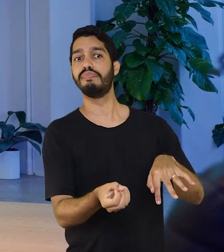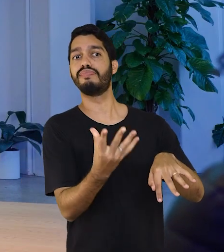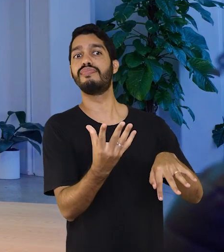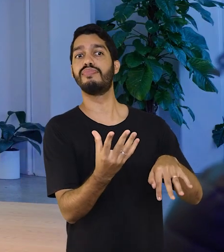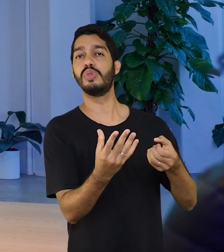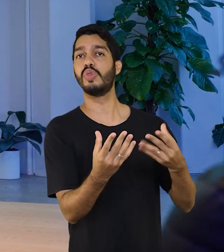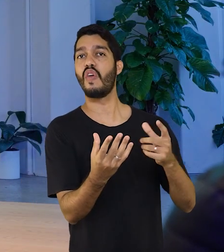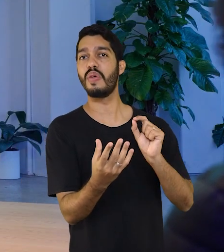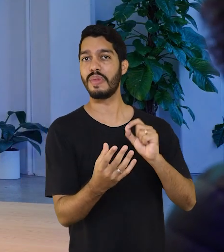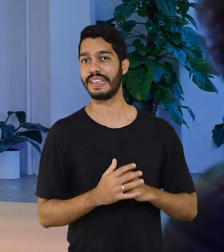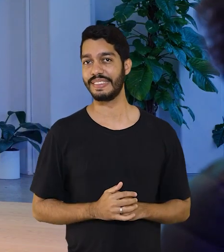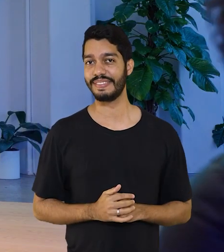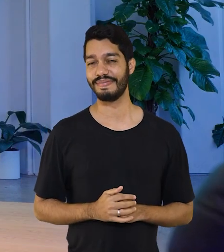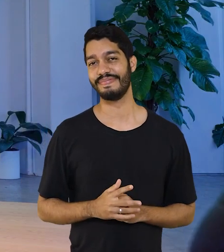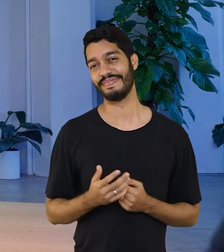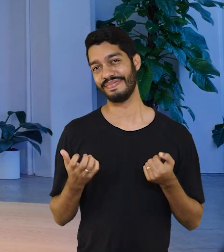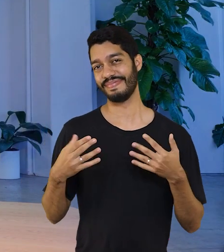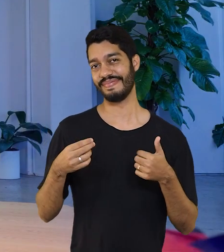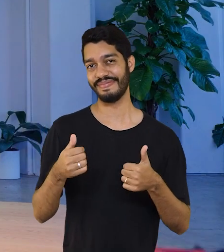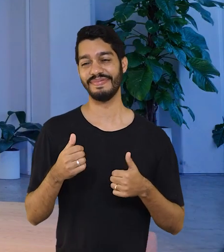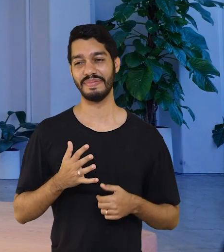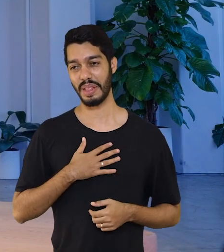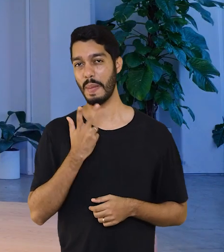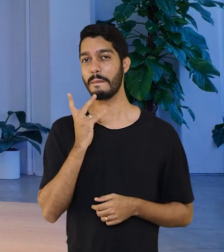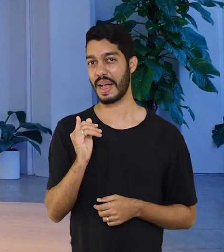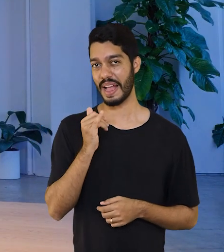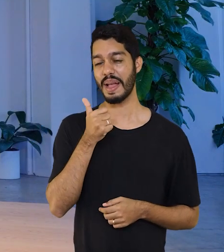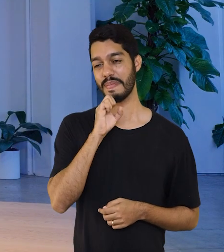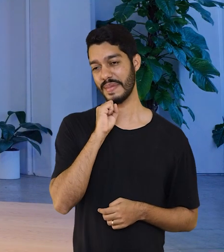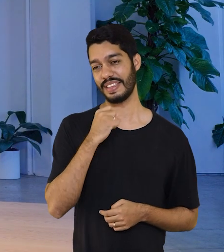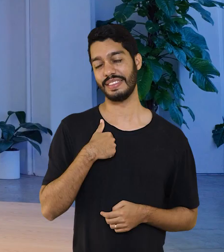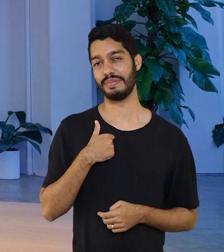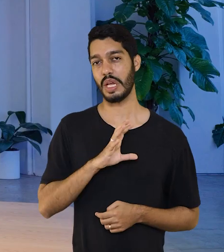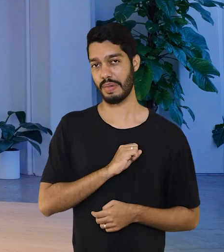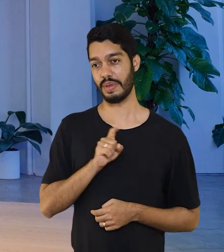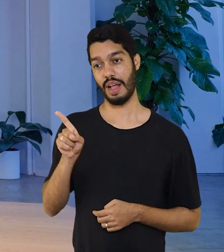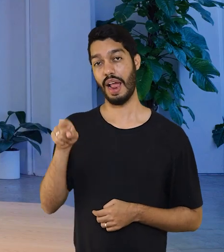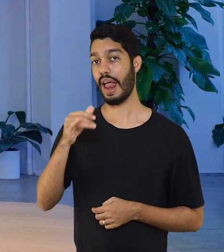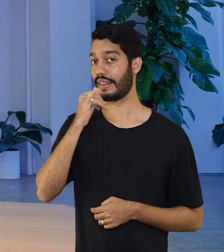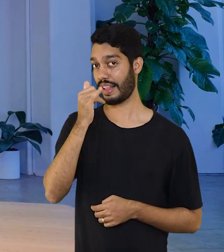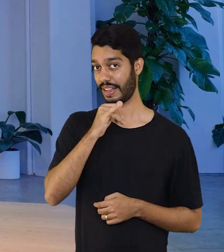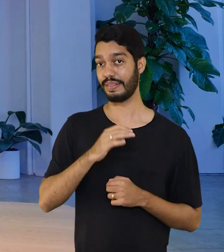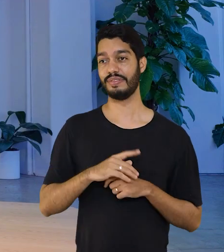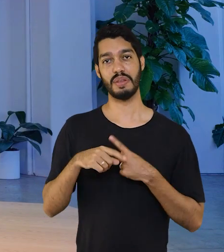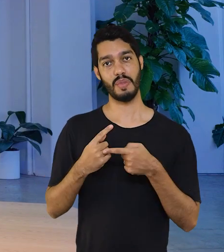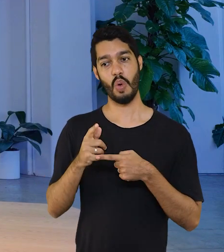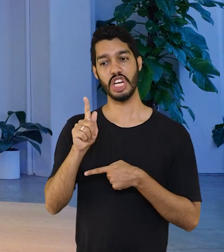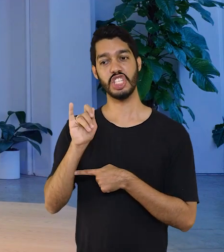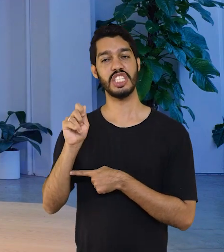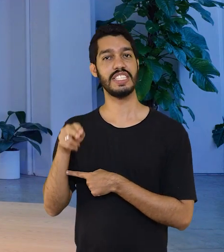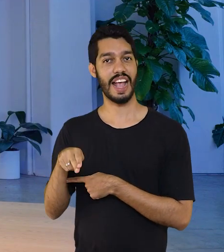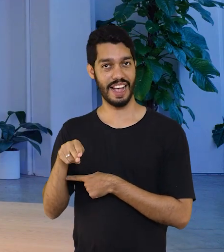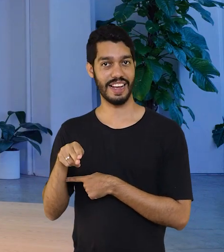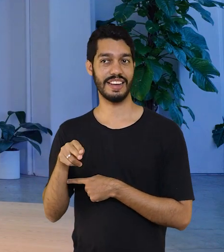vou começar contando um pouco do contexto histórico, para vocês entenderem. Meus pais são meus ídolos, tá, gente? Meu pai era um italiano, daí vem o